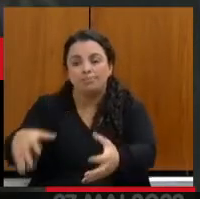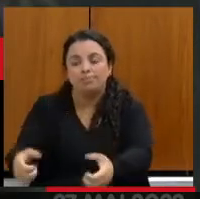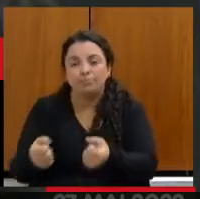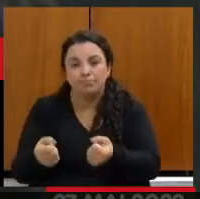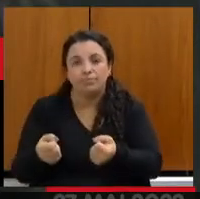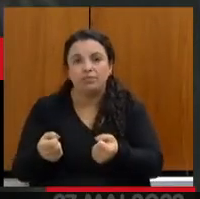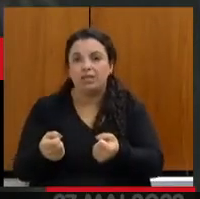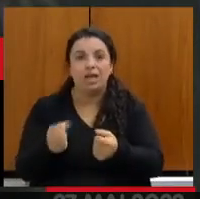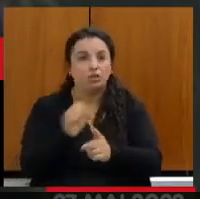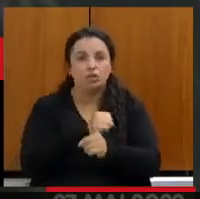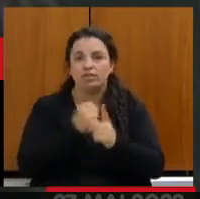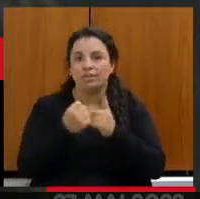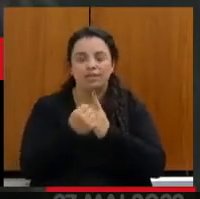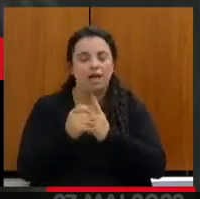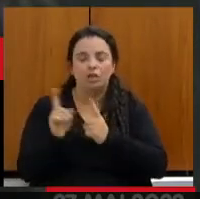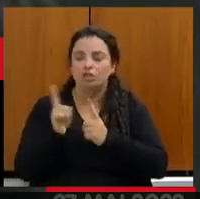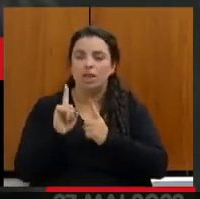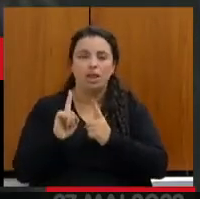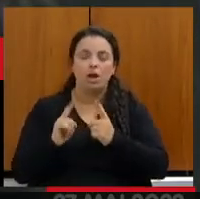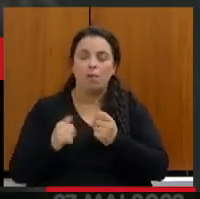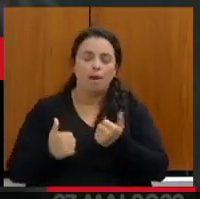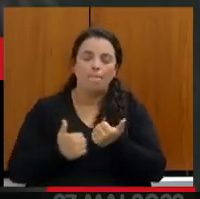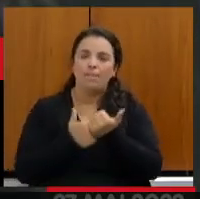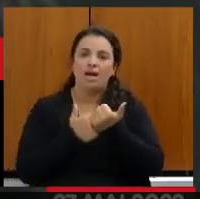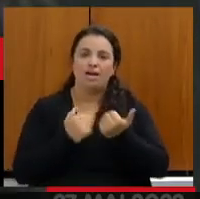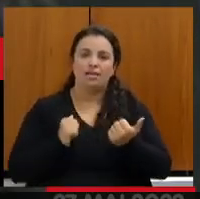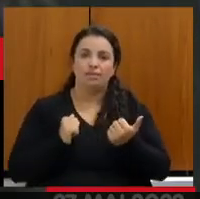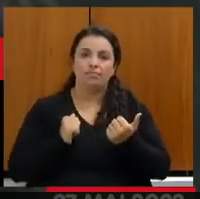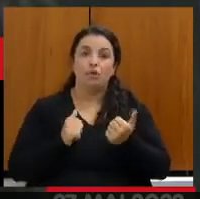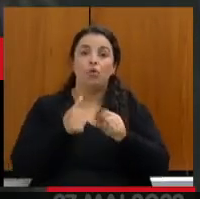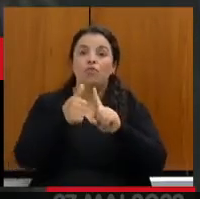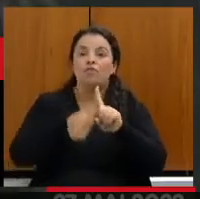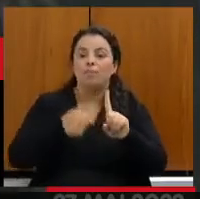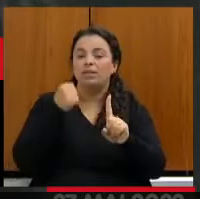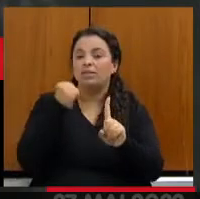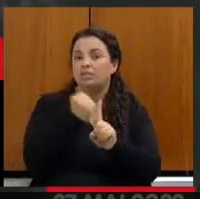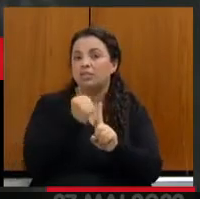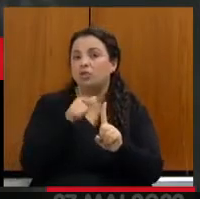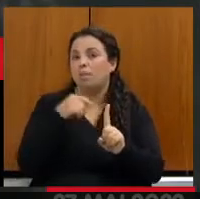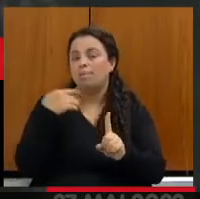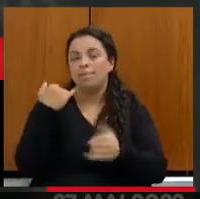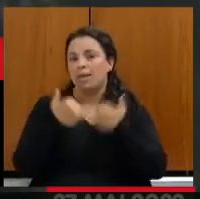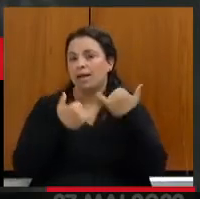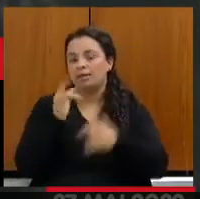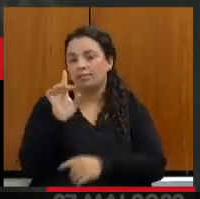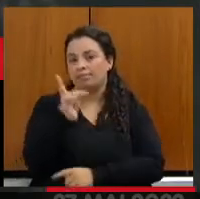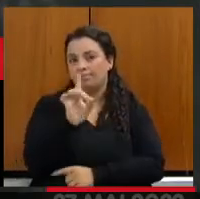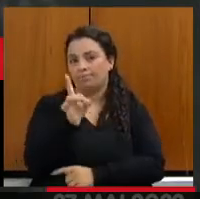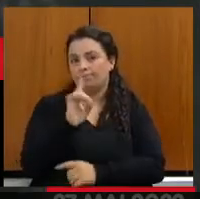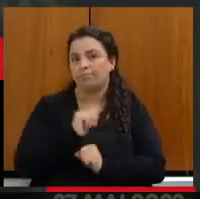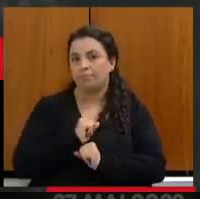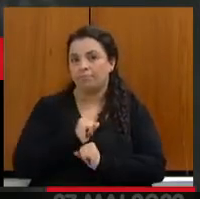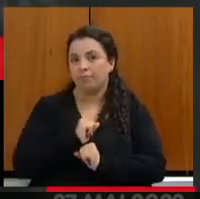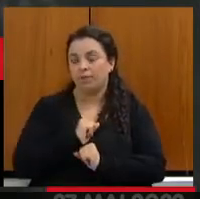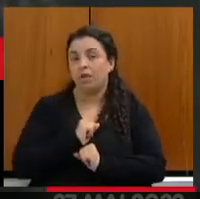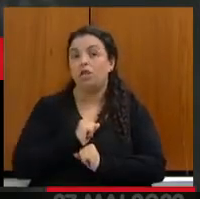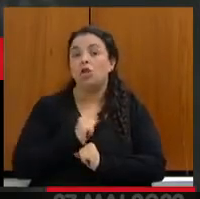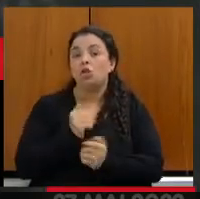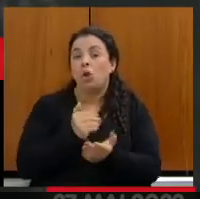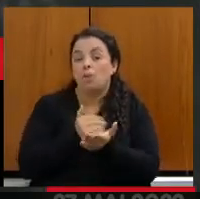não tinha para o feminicídio não é brincadeira e o Feminices e começa com